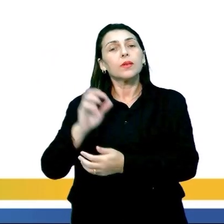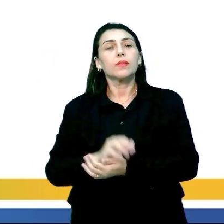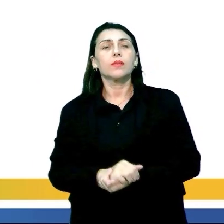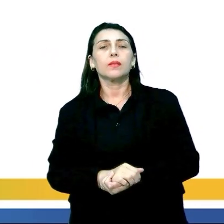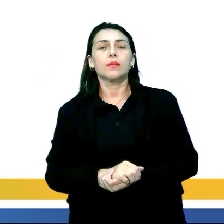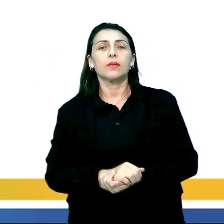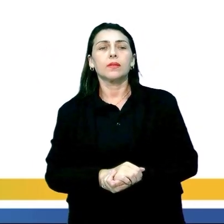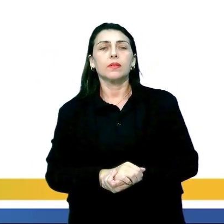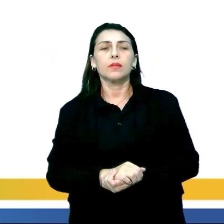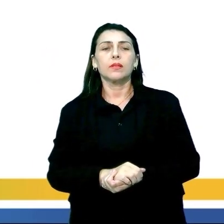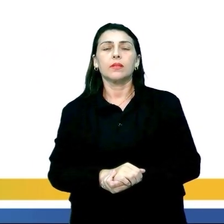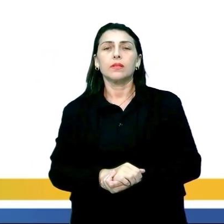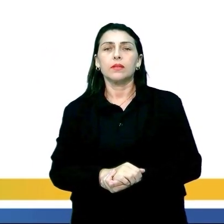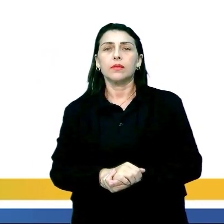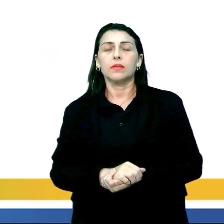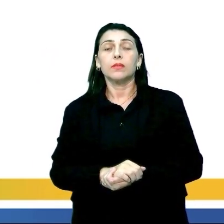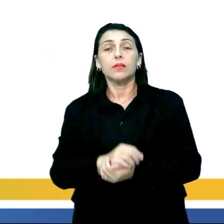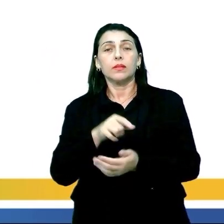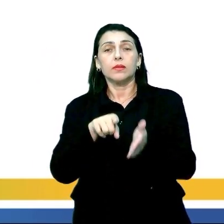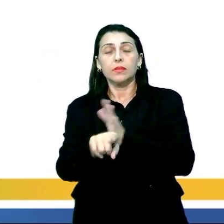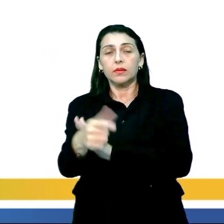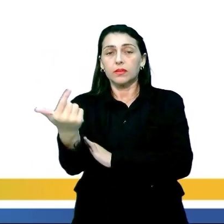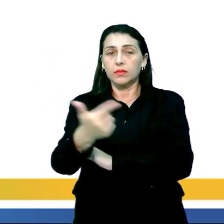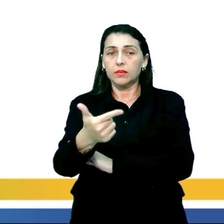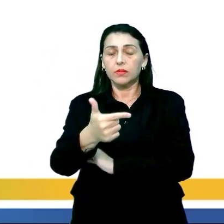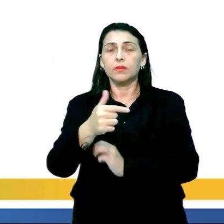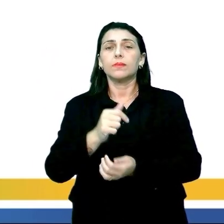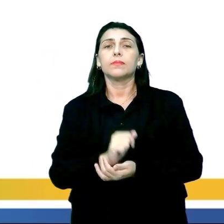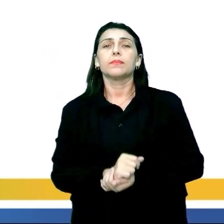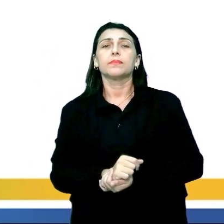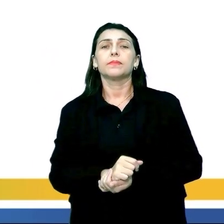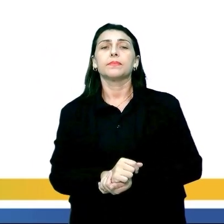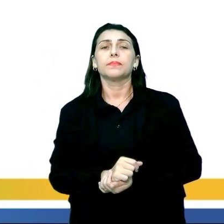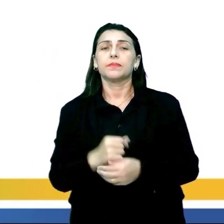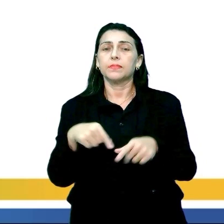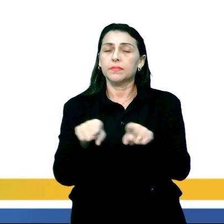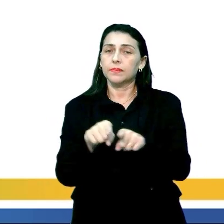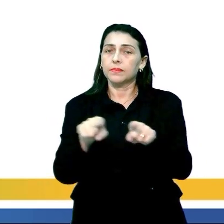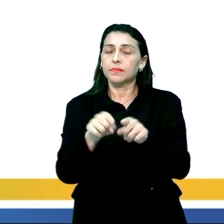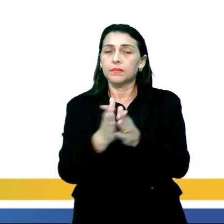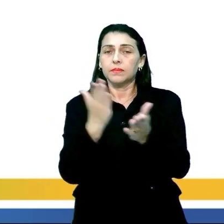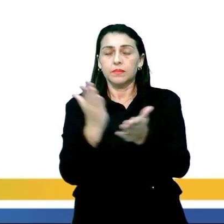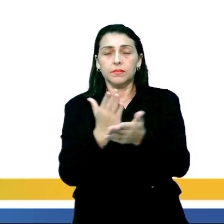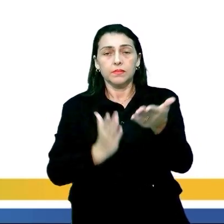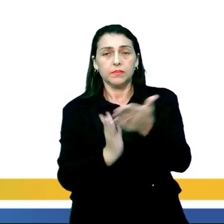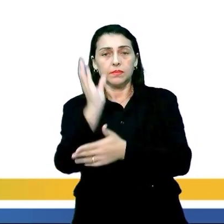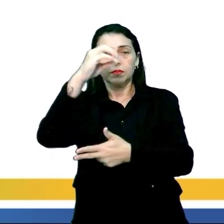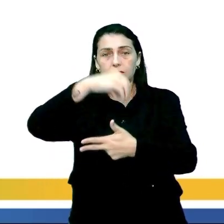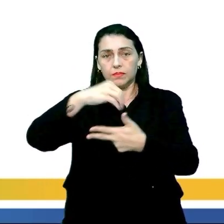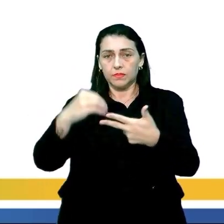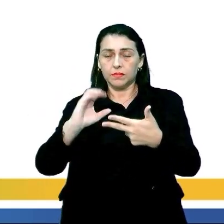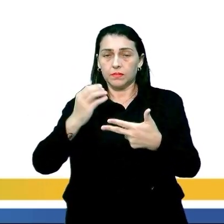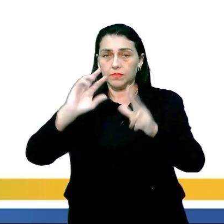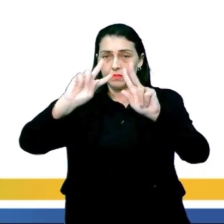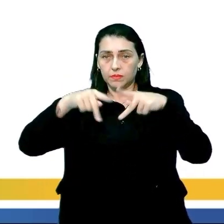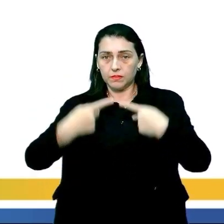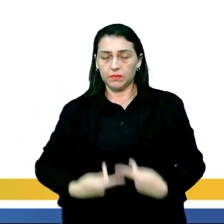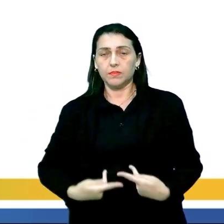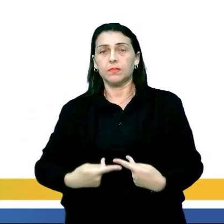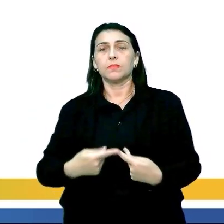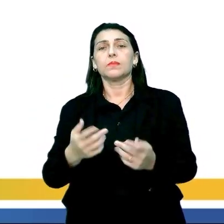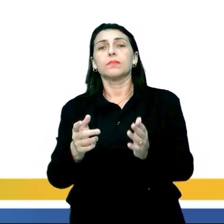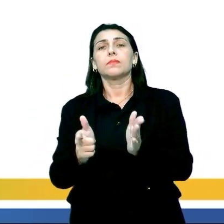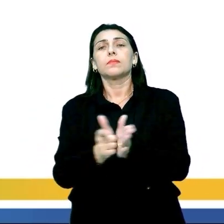Vamos a questão 2. Olha só, gente. Também do livro A Prova Enem, Ciências Humanas, lá na